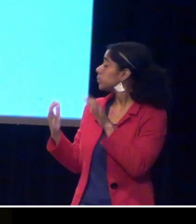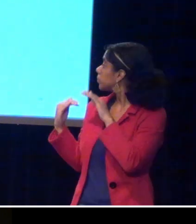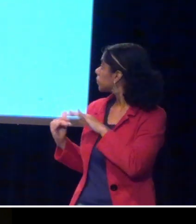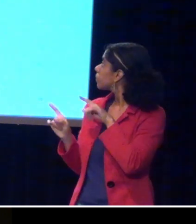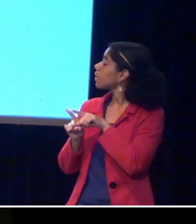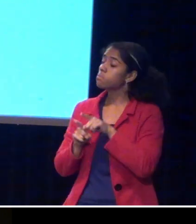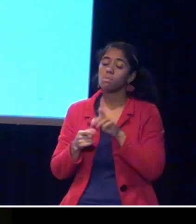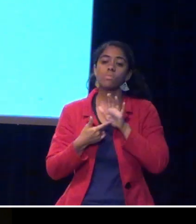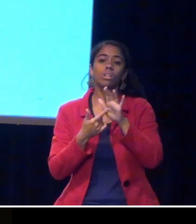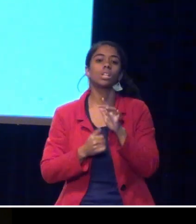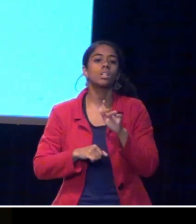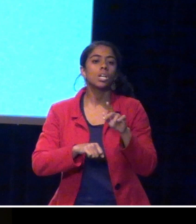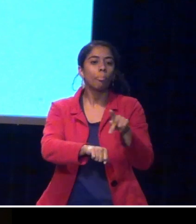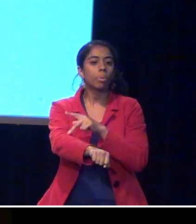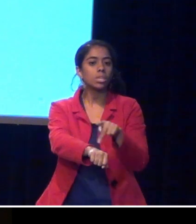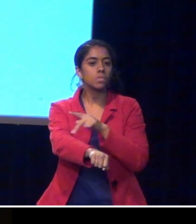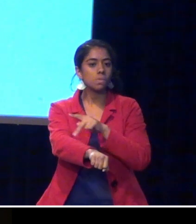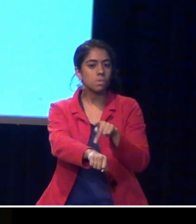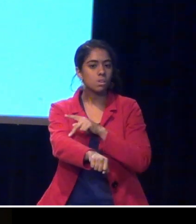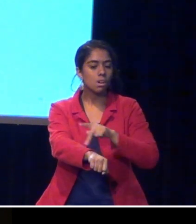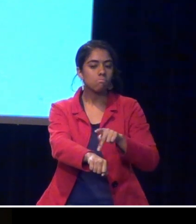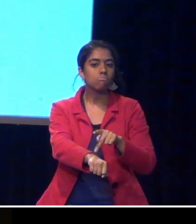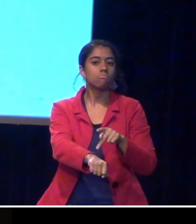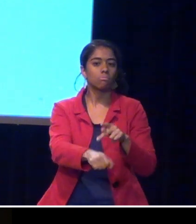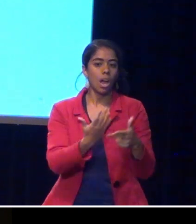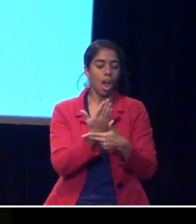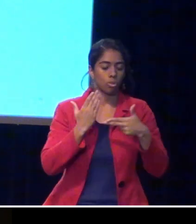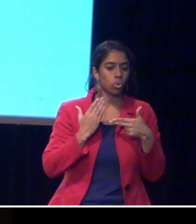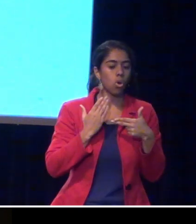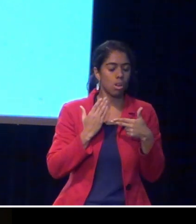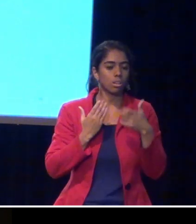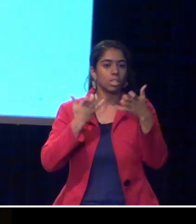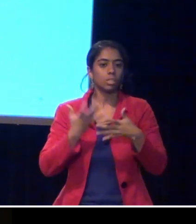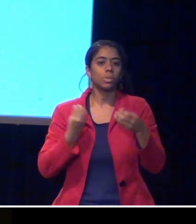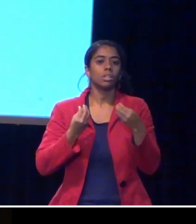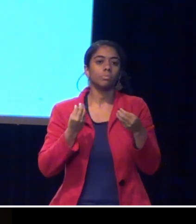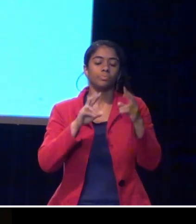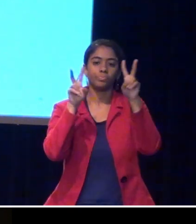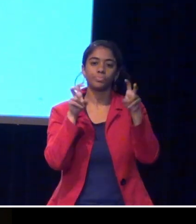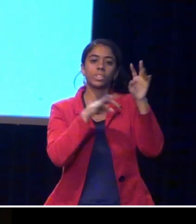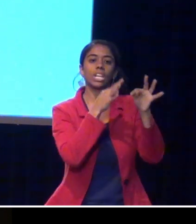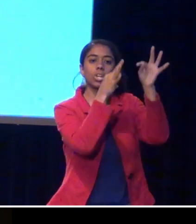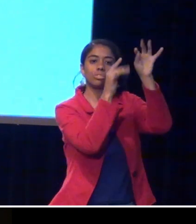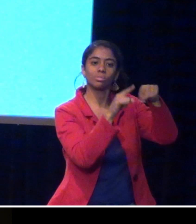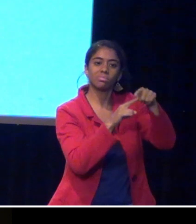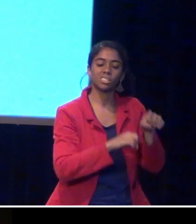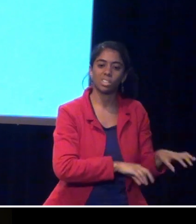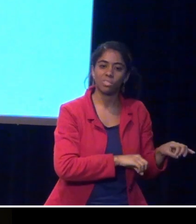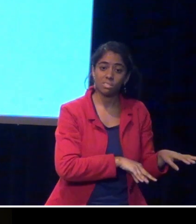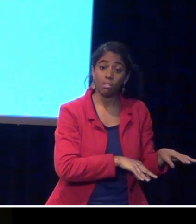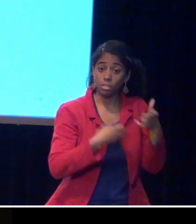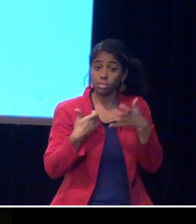uma autora que fala muito sobre tecnologias na educação, que é a Kensky, e ela fala que a